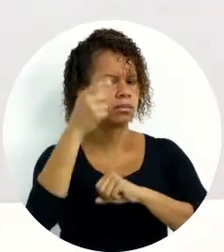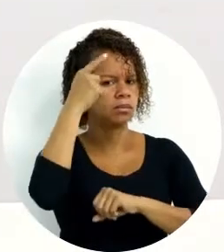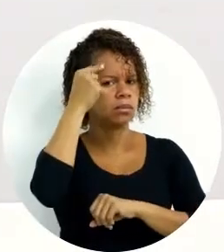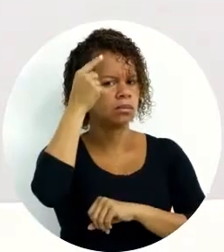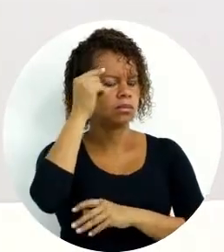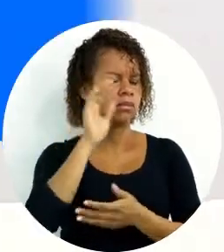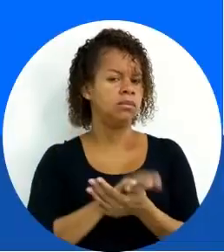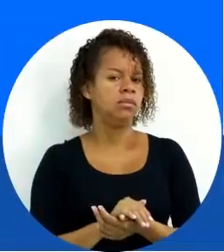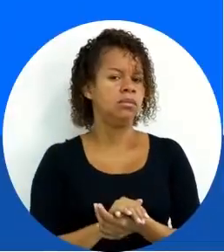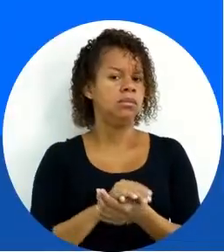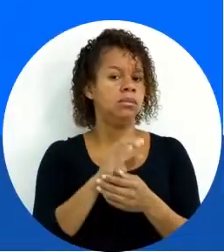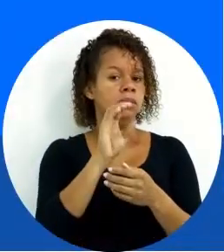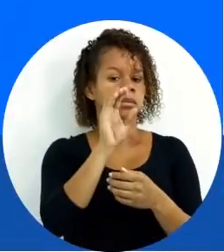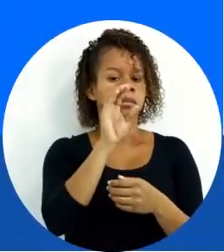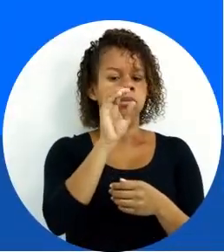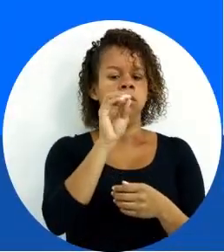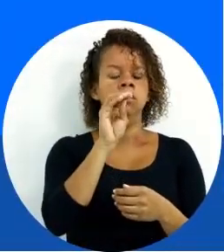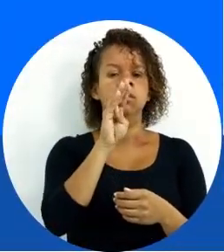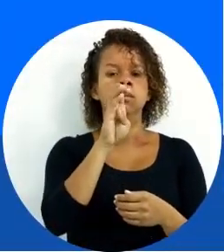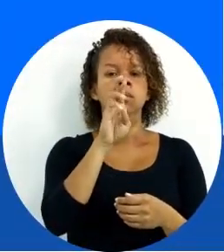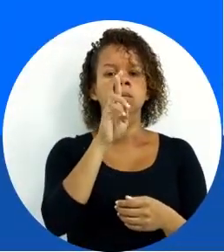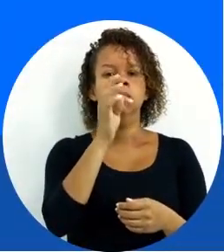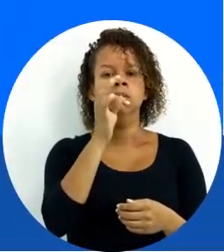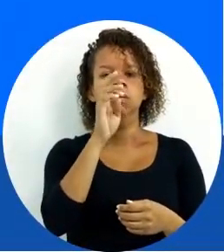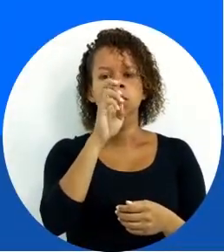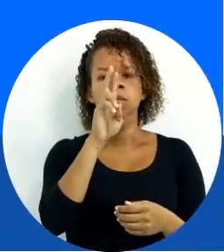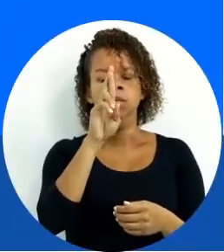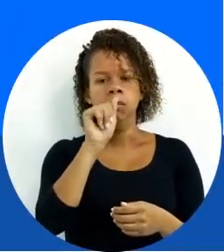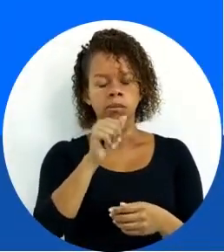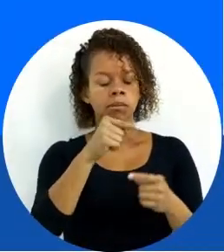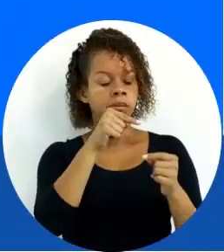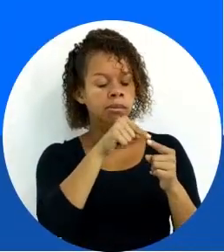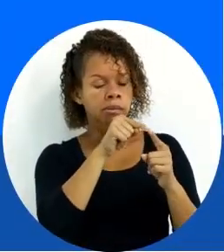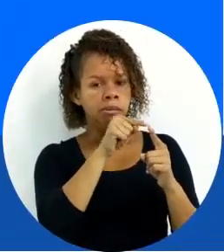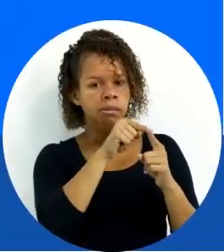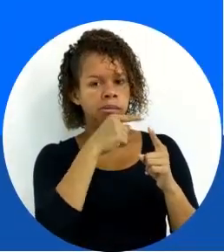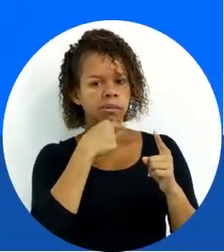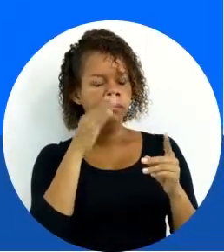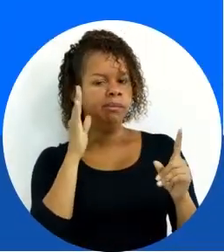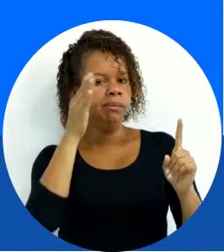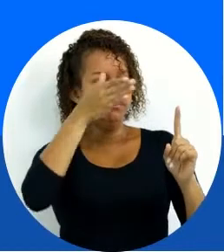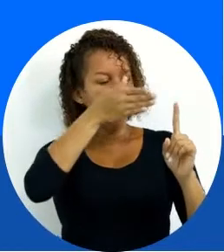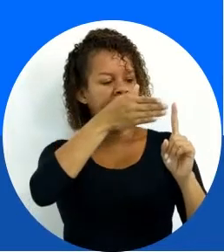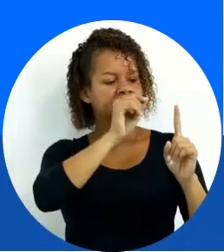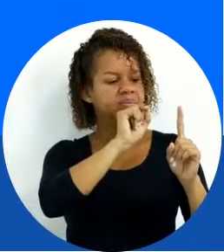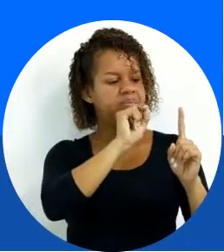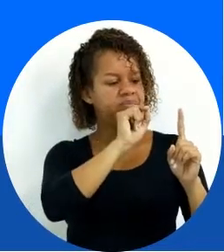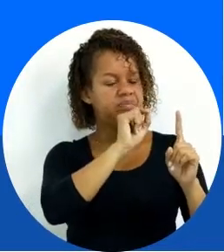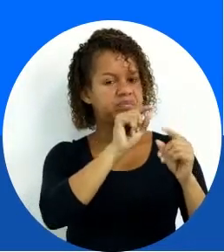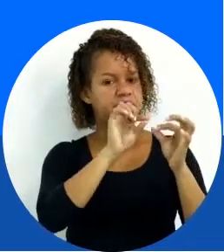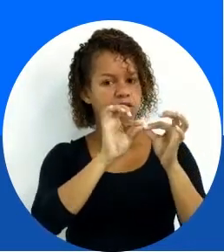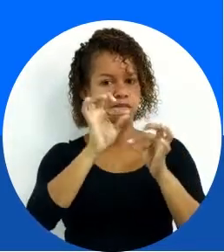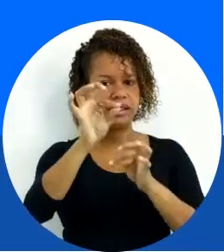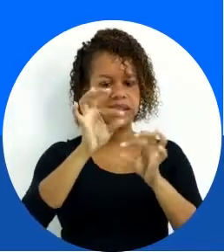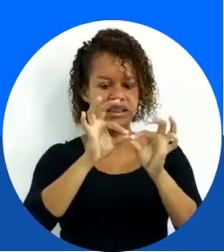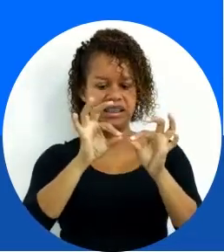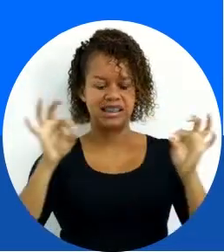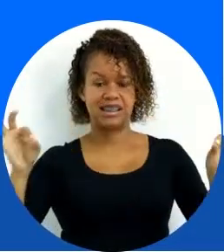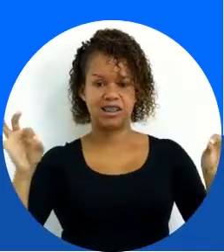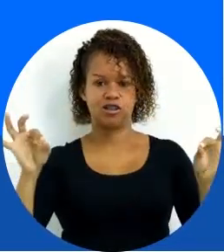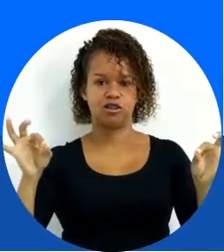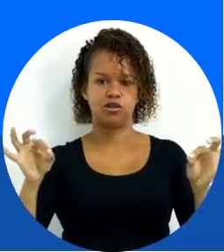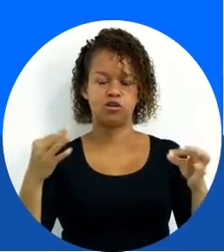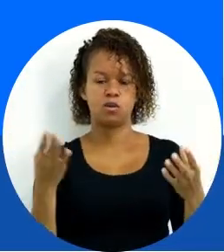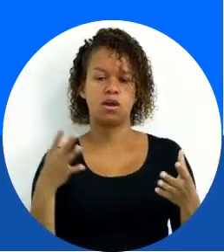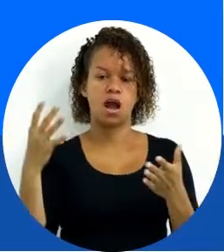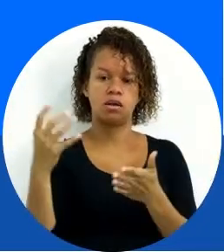que é chamada cobertura ou revocação. Essa métrica, ela justamente tem o objetivo de medir quanto o sistema